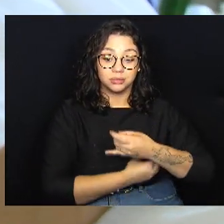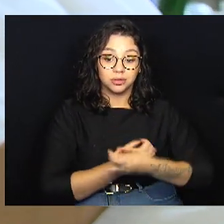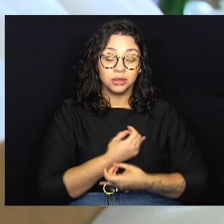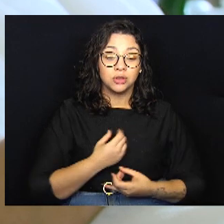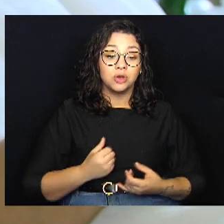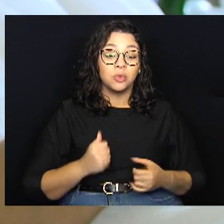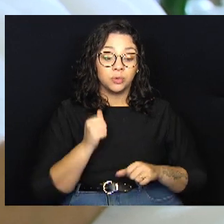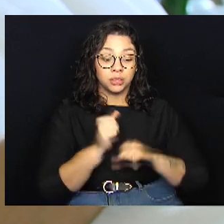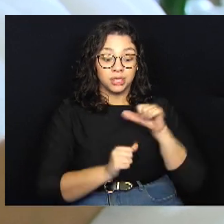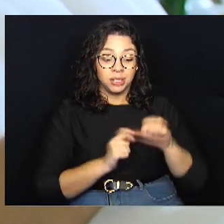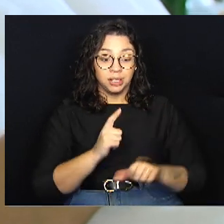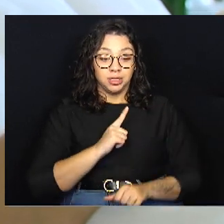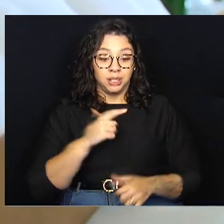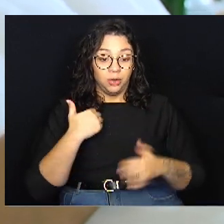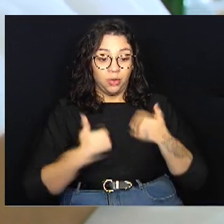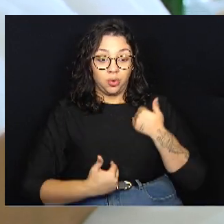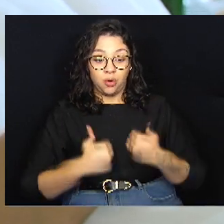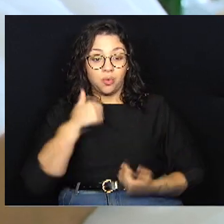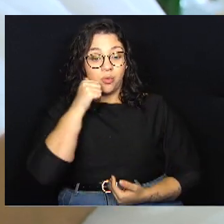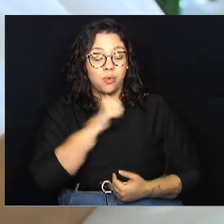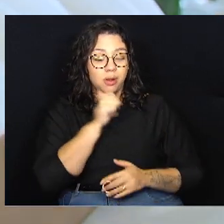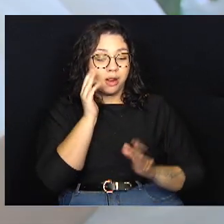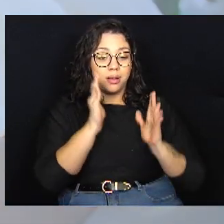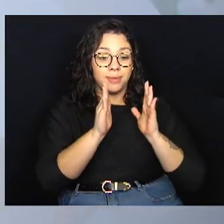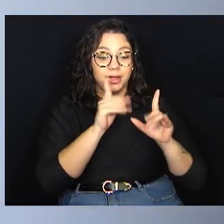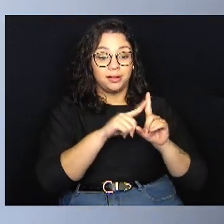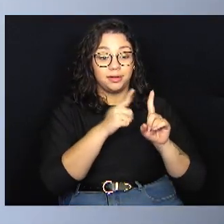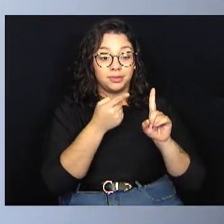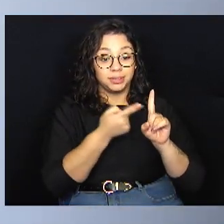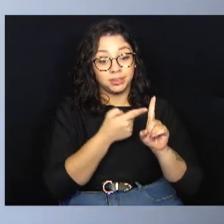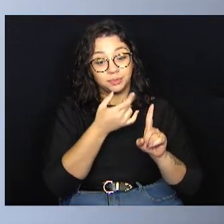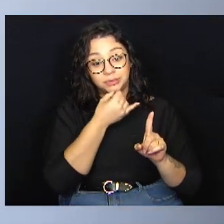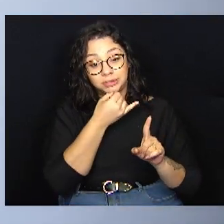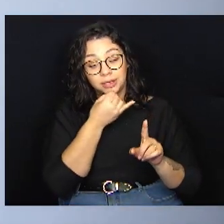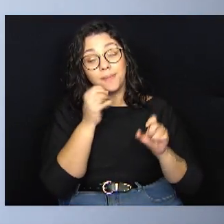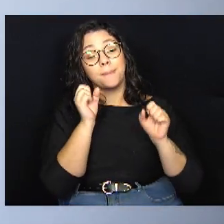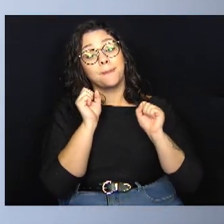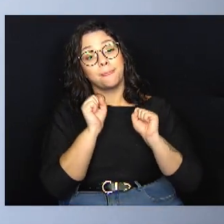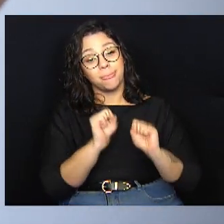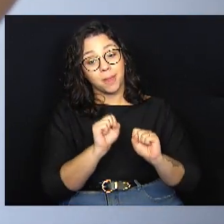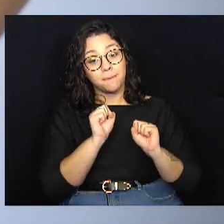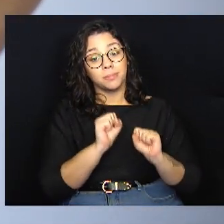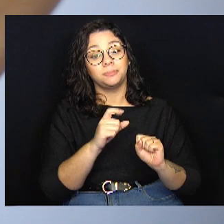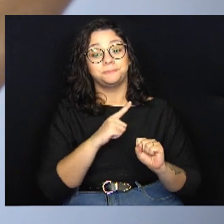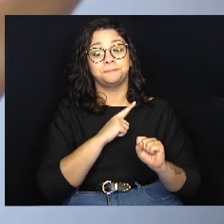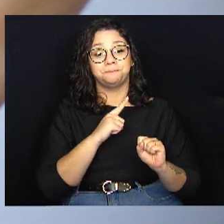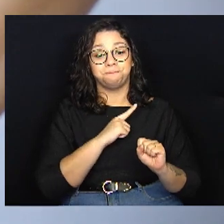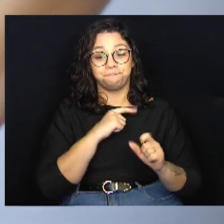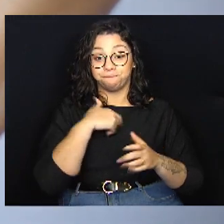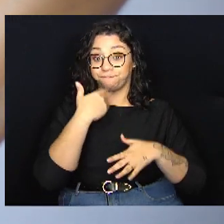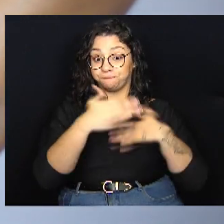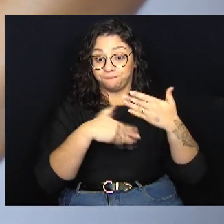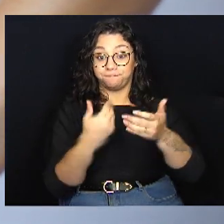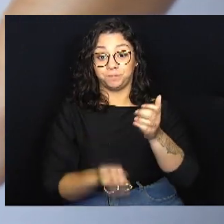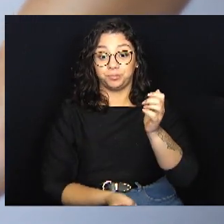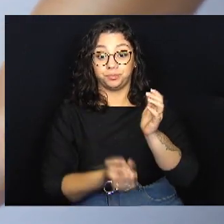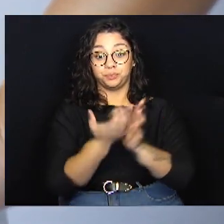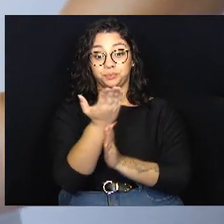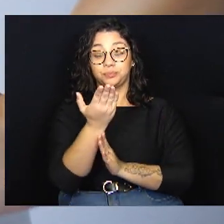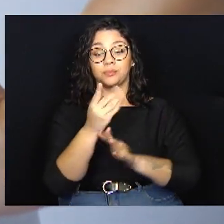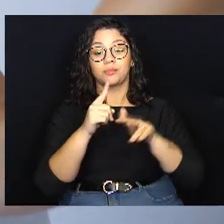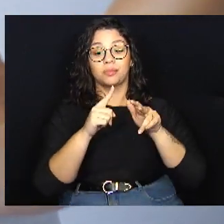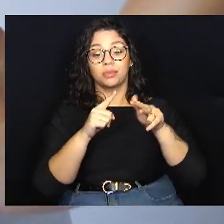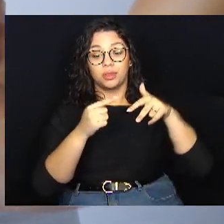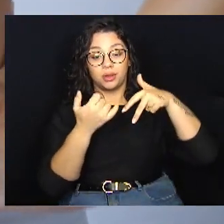As mudanças provocadas no corpo da mulher durante a gravidez, por exemplo, podem ser consideradas gatilhos